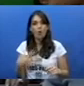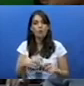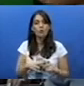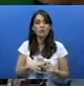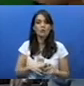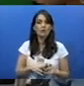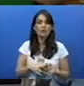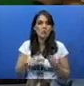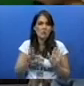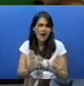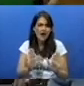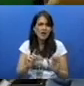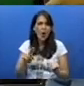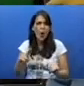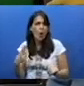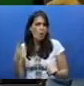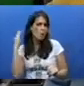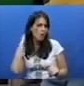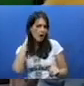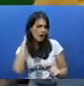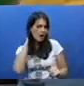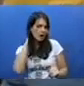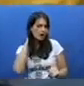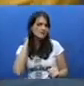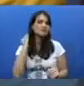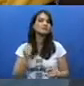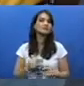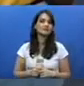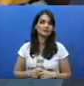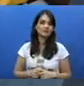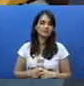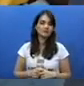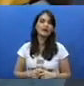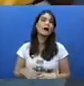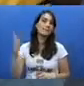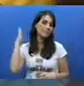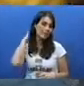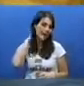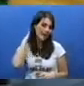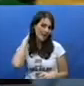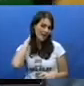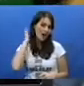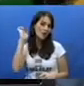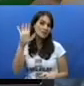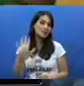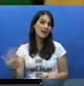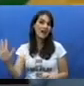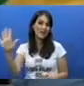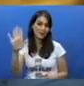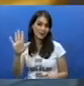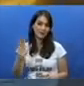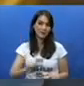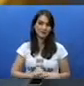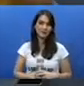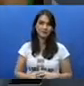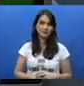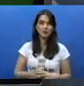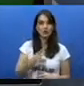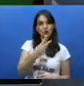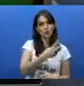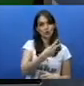saúde? Você já percebeu, castanha do Pará. Muito bem.